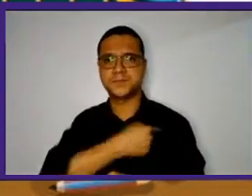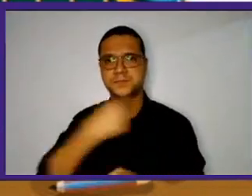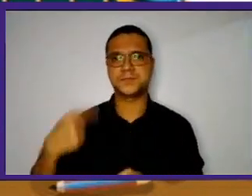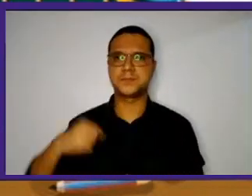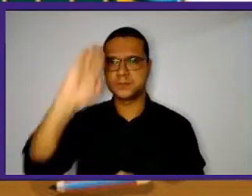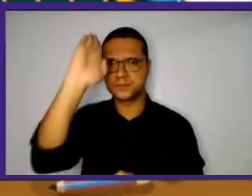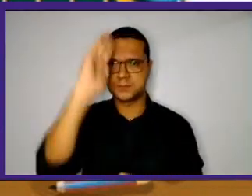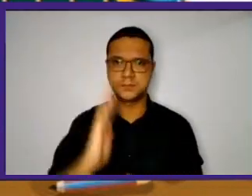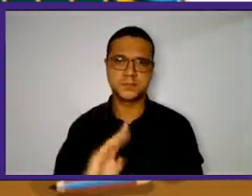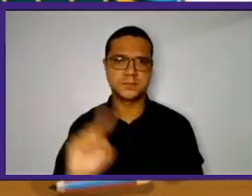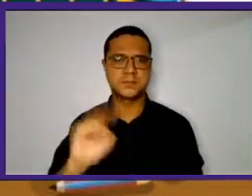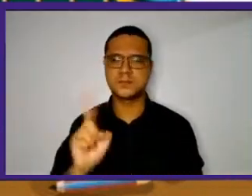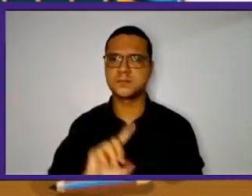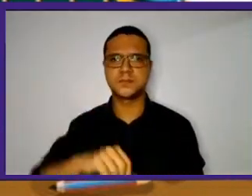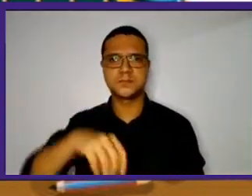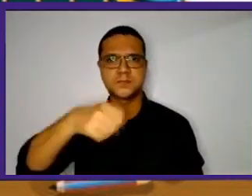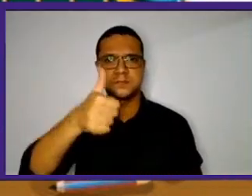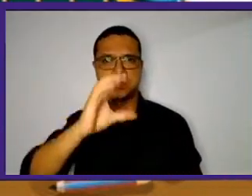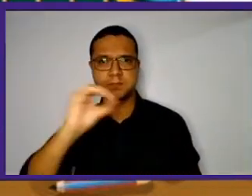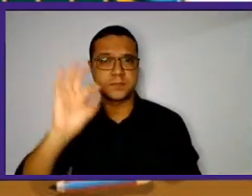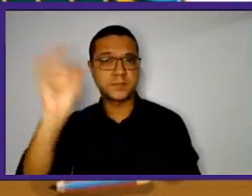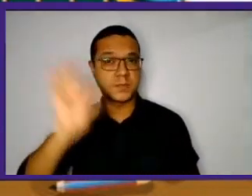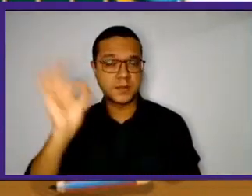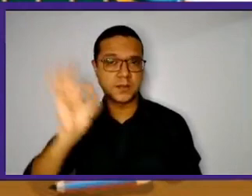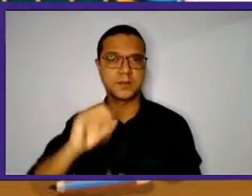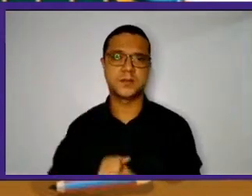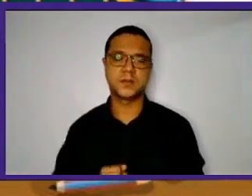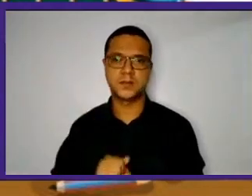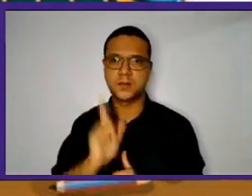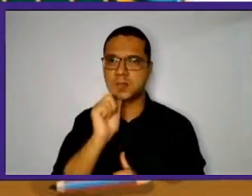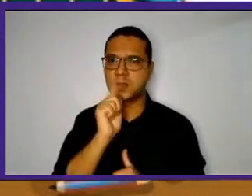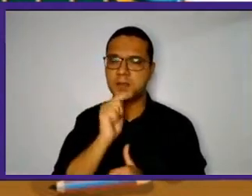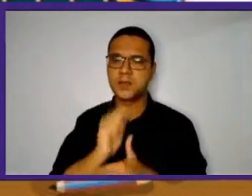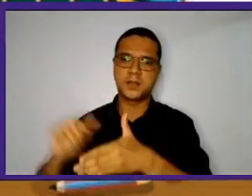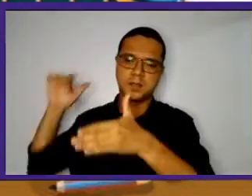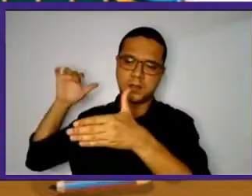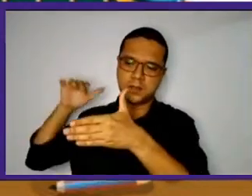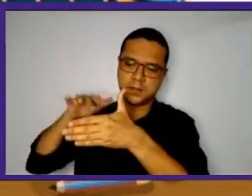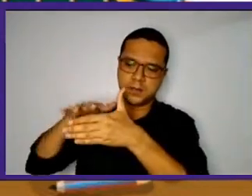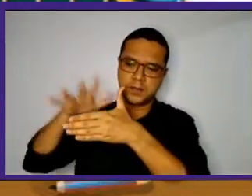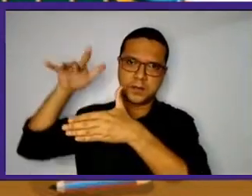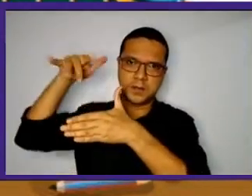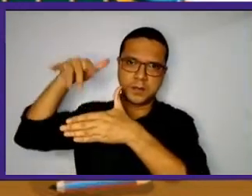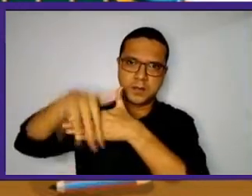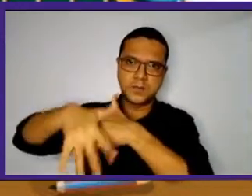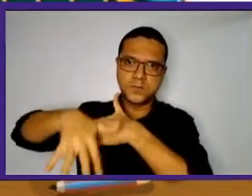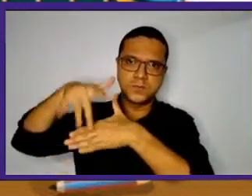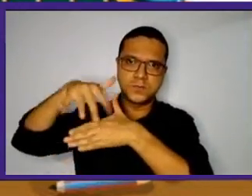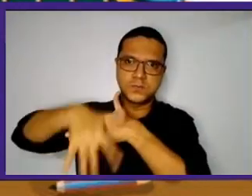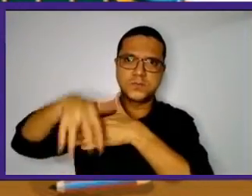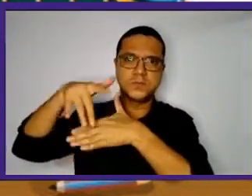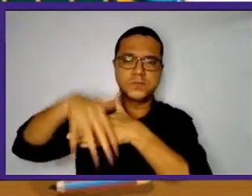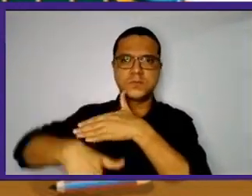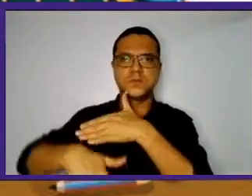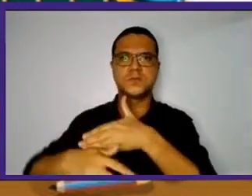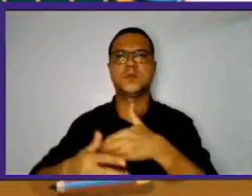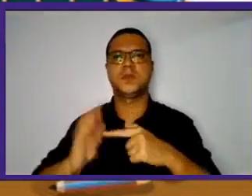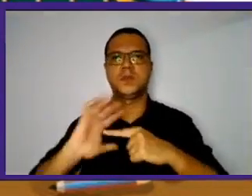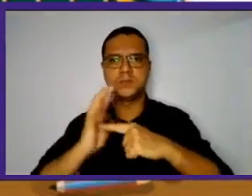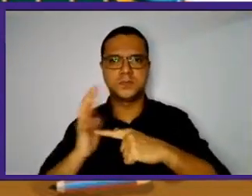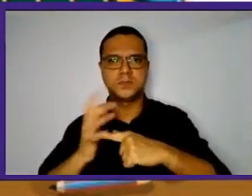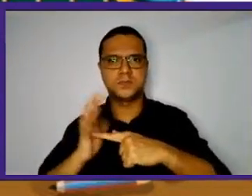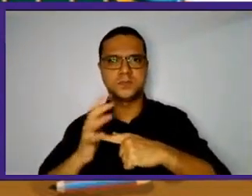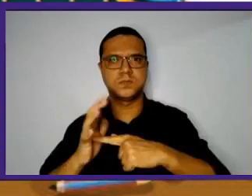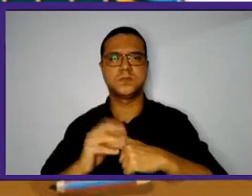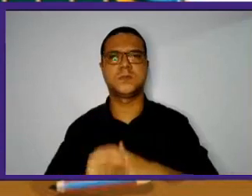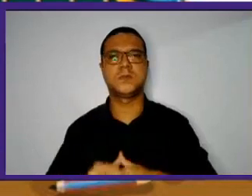nosso país não é 100% de hidrelétricas. Né? A gente também precisa muitas vezes de usar termoelétricas